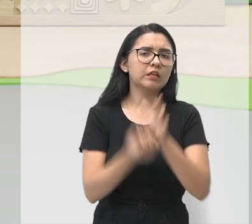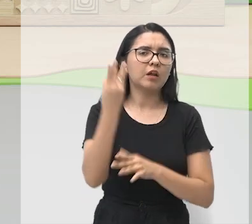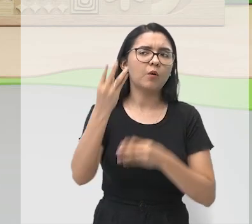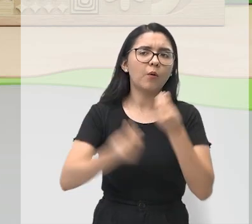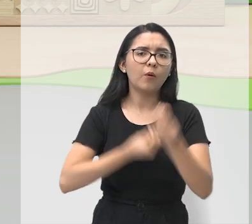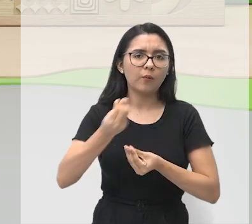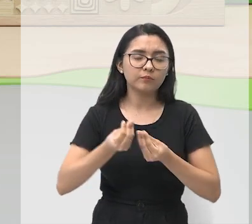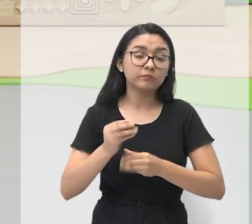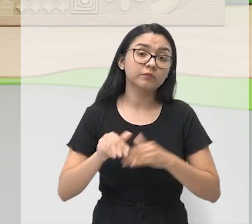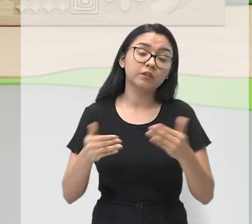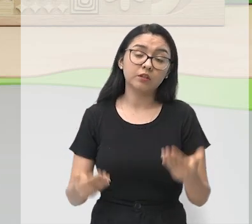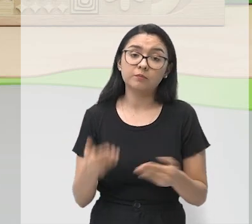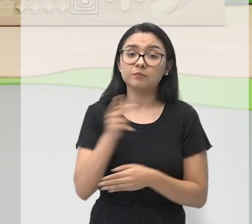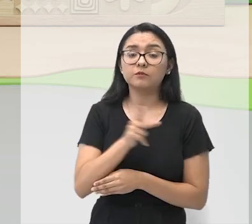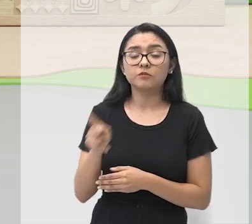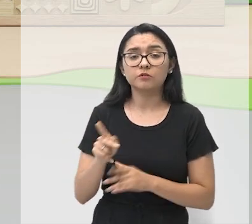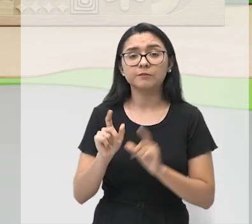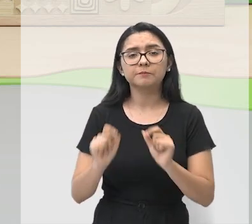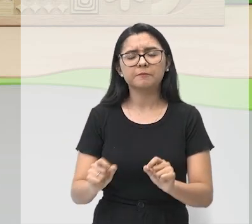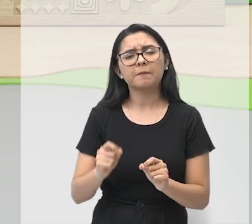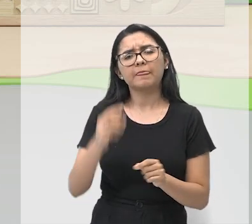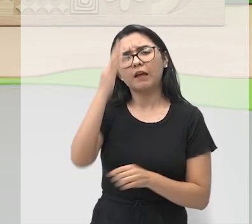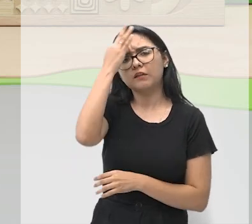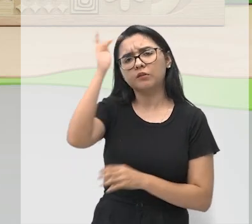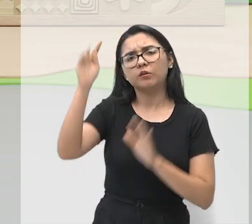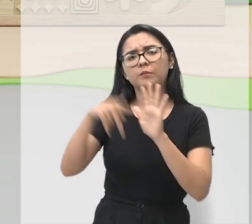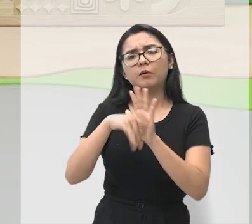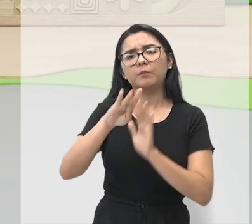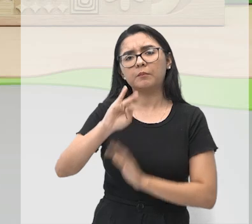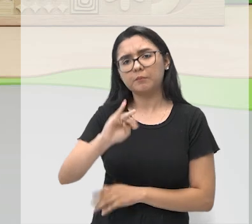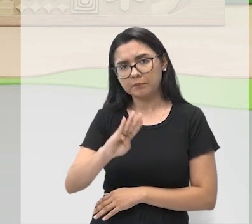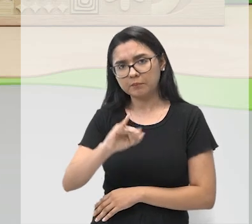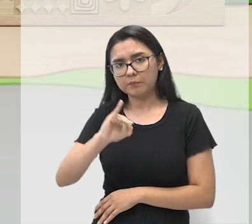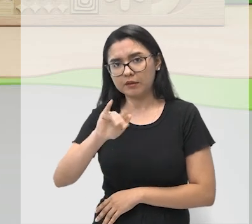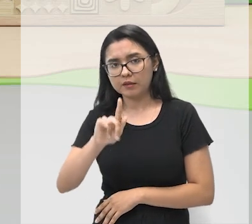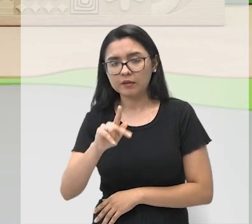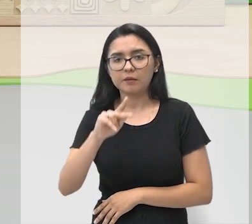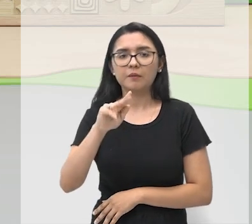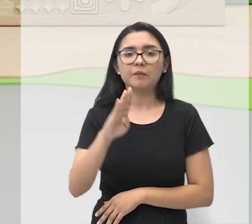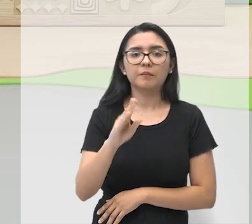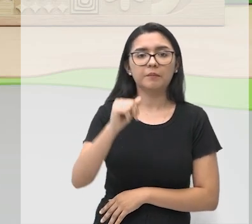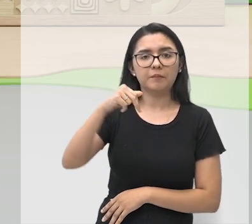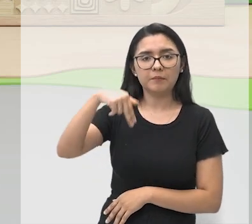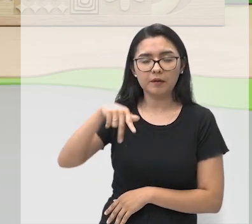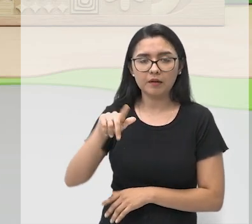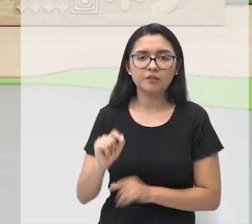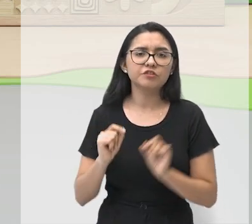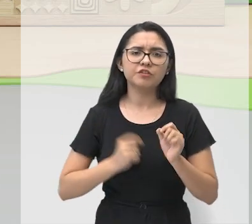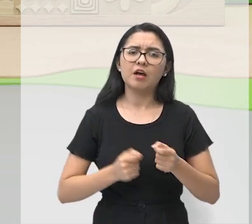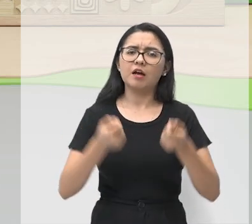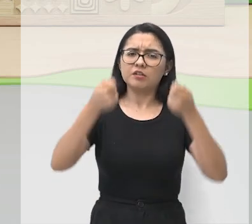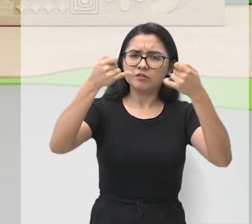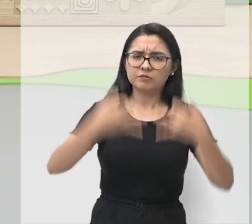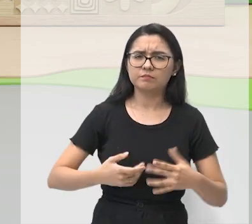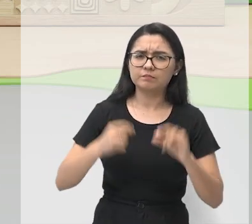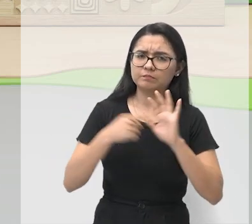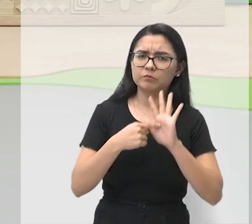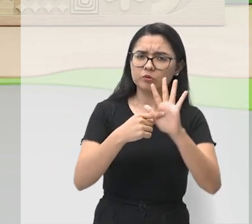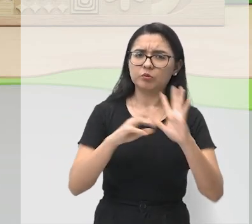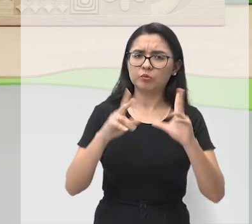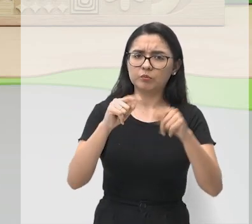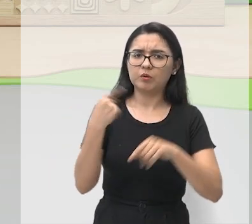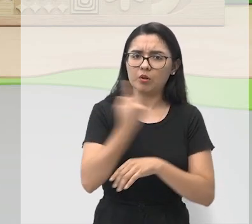certo? Professora, então a teoria do Big Bang já revelou tudo que tinha